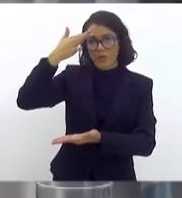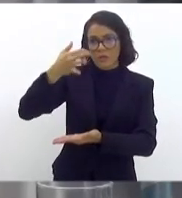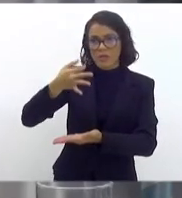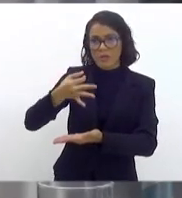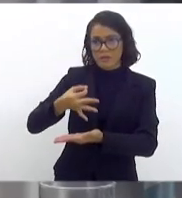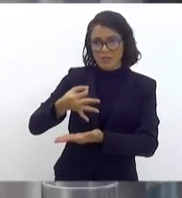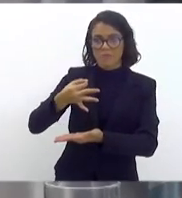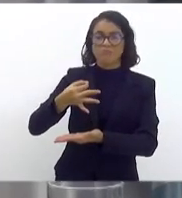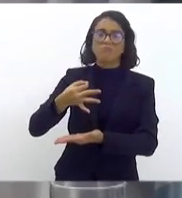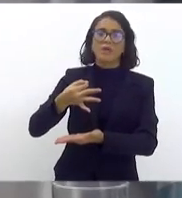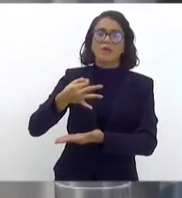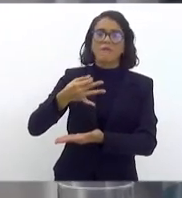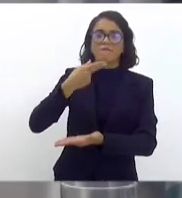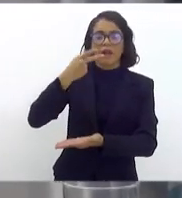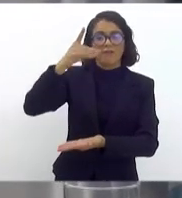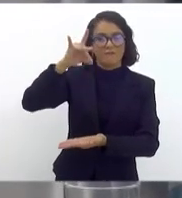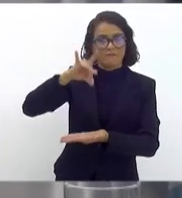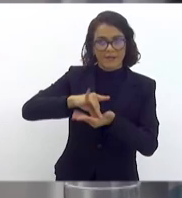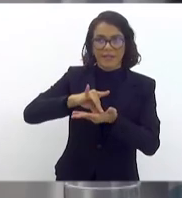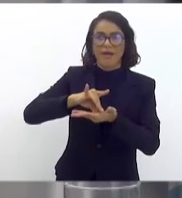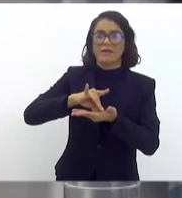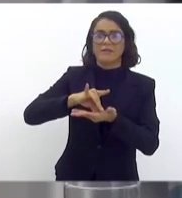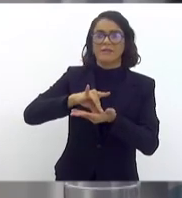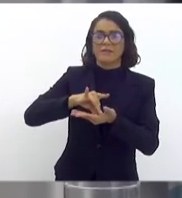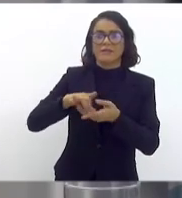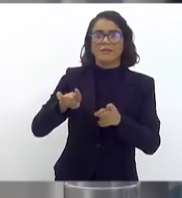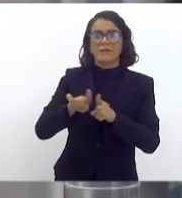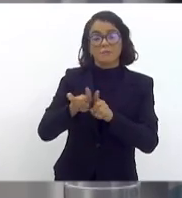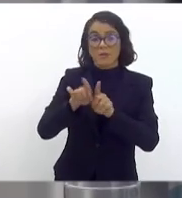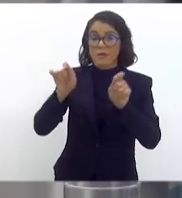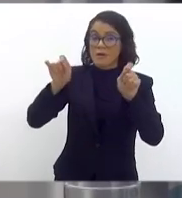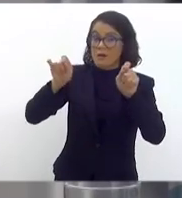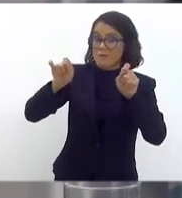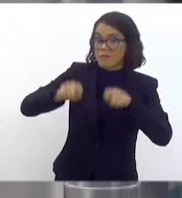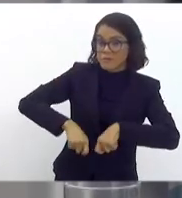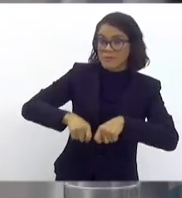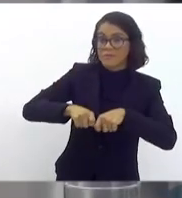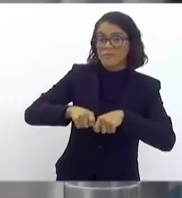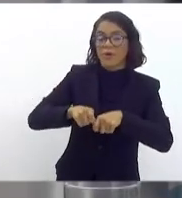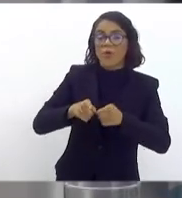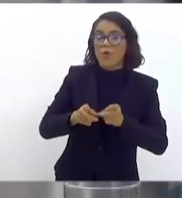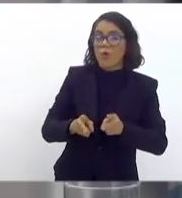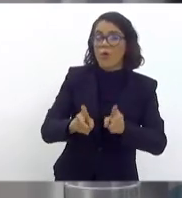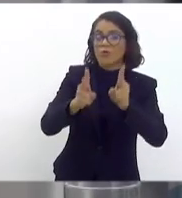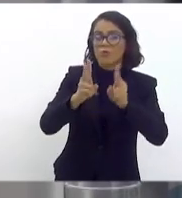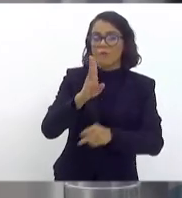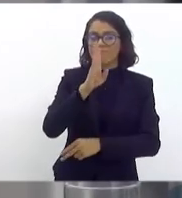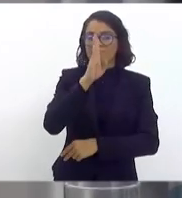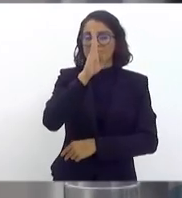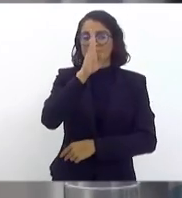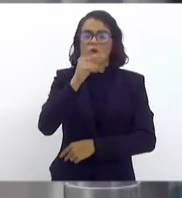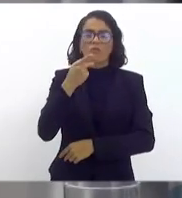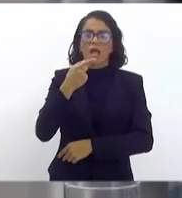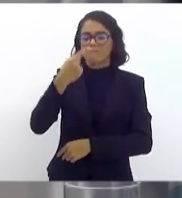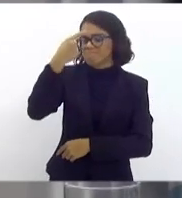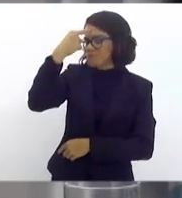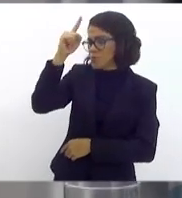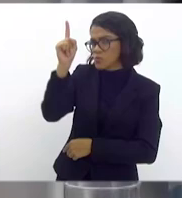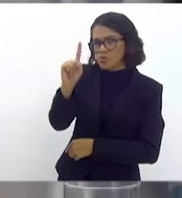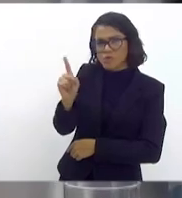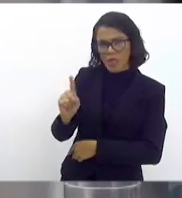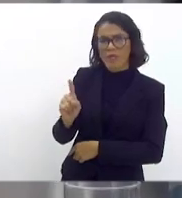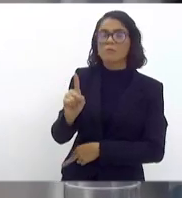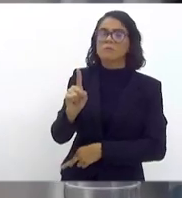há o dever de verdade e também há a possibilidade do senhor permanecer em silêncio conforme, ou dizer que não sabe, enfim,